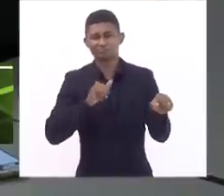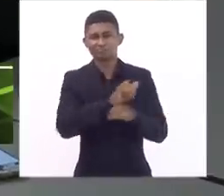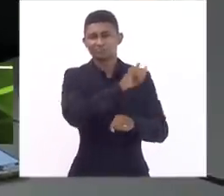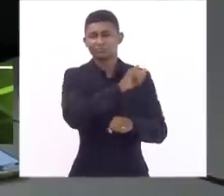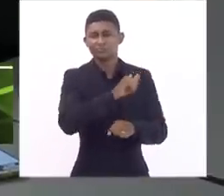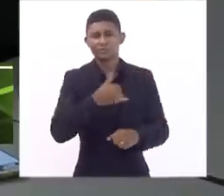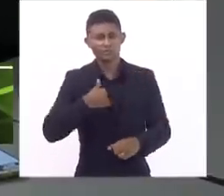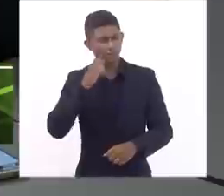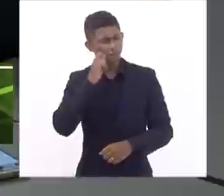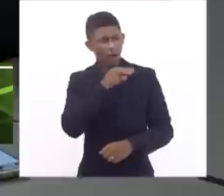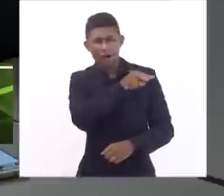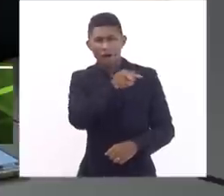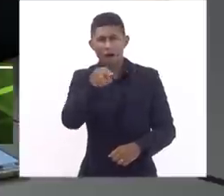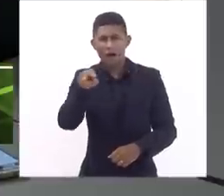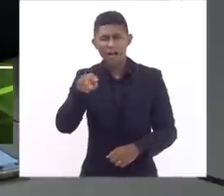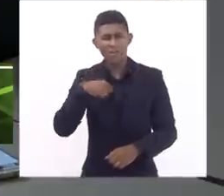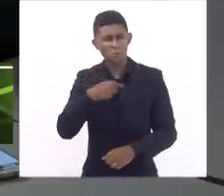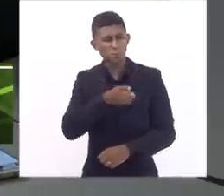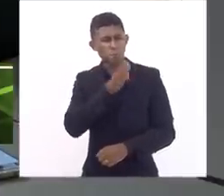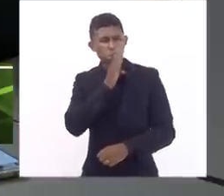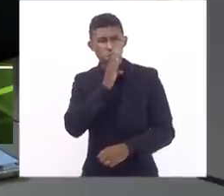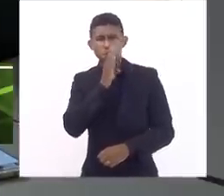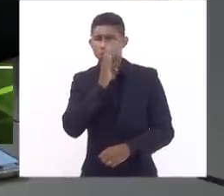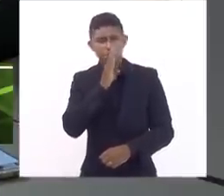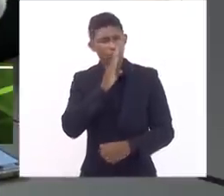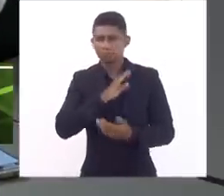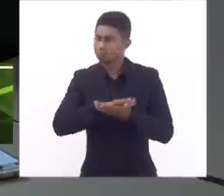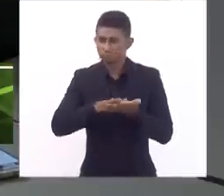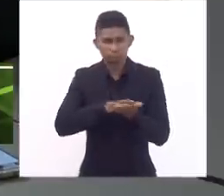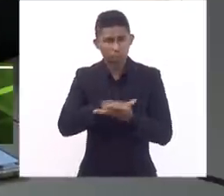projetos político-pedagógicos que passaram por diferentes governos,